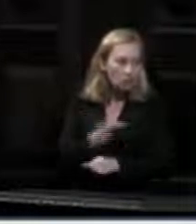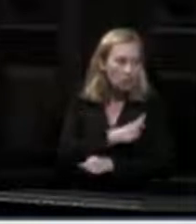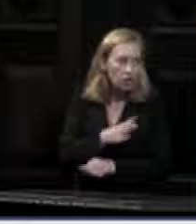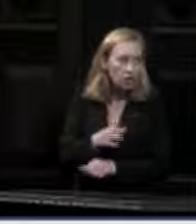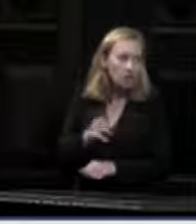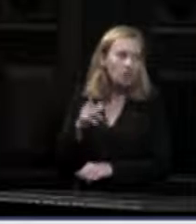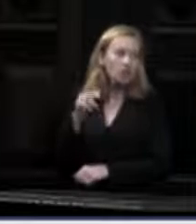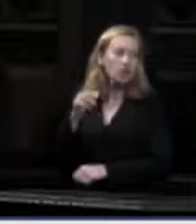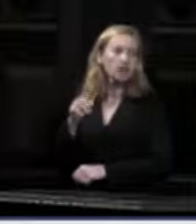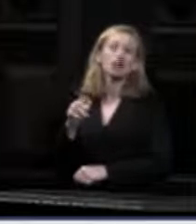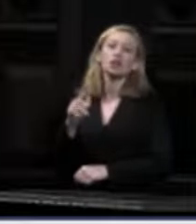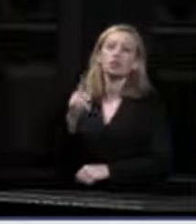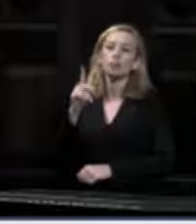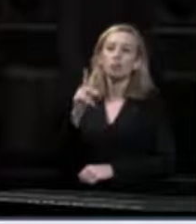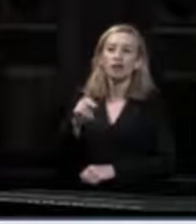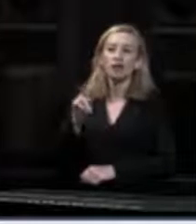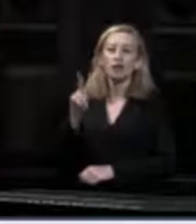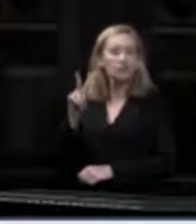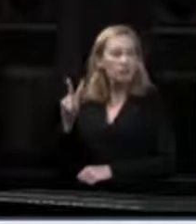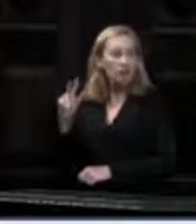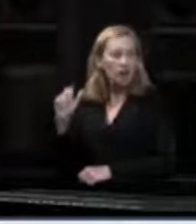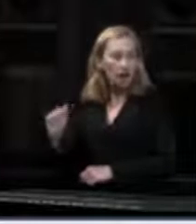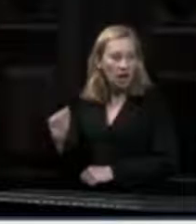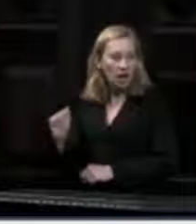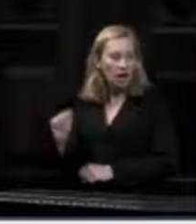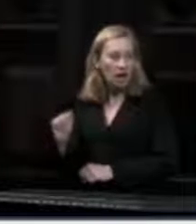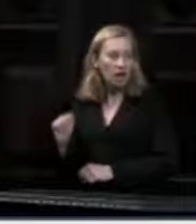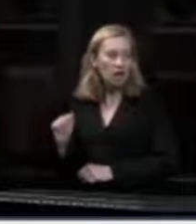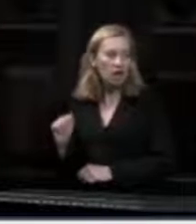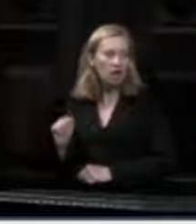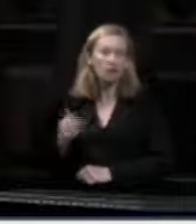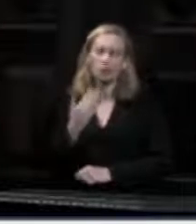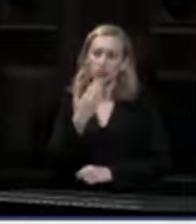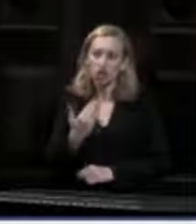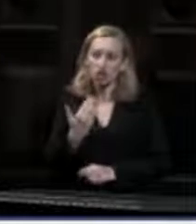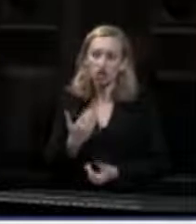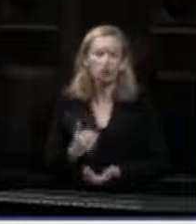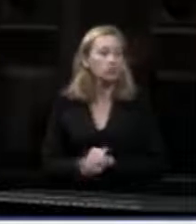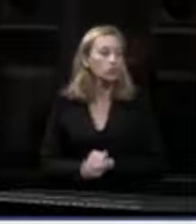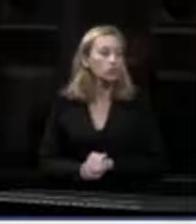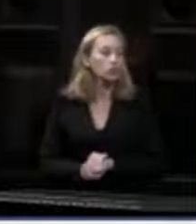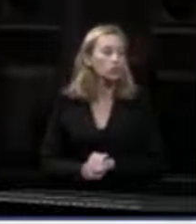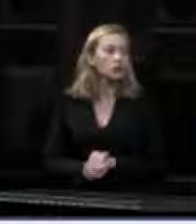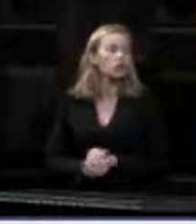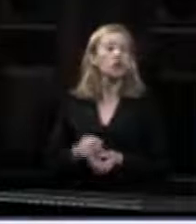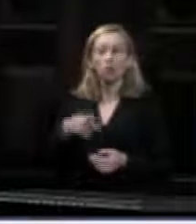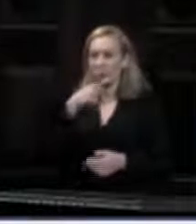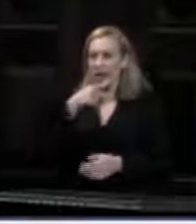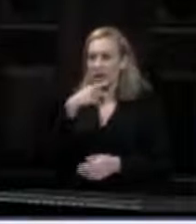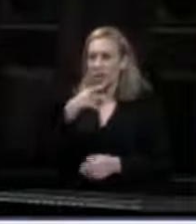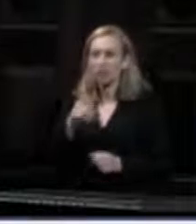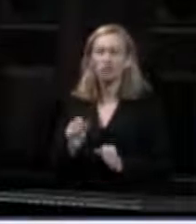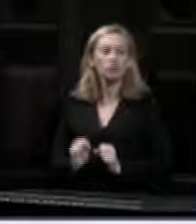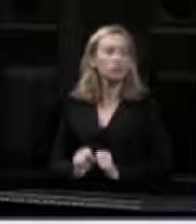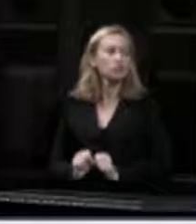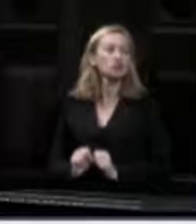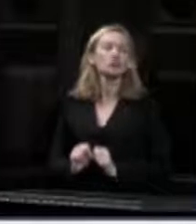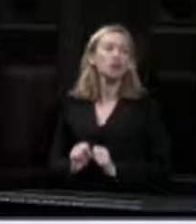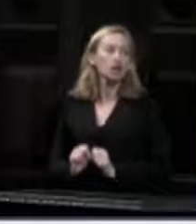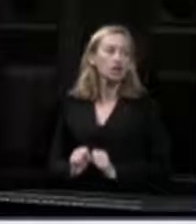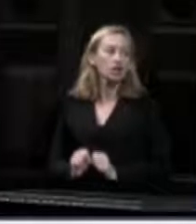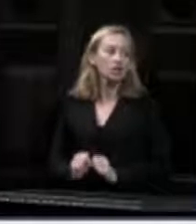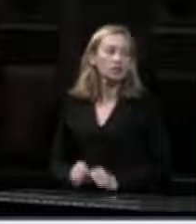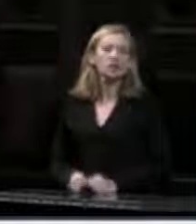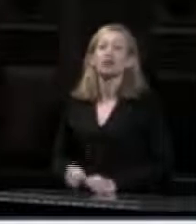IPVA. Foi uma emenda minha e do deputado, na ocasião, Nelson Gonçalves, que esse parlamento sinalizou